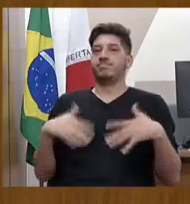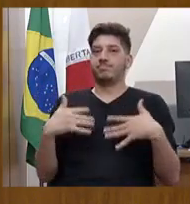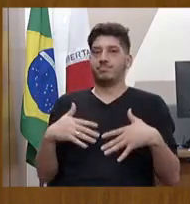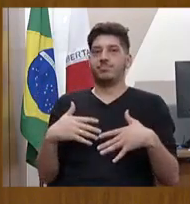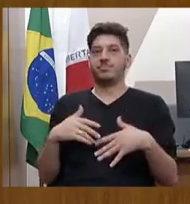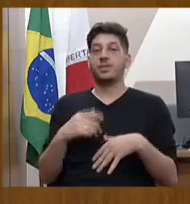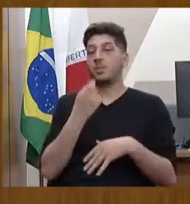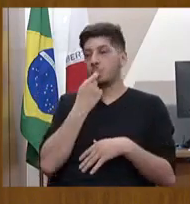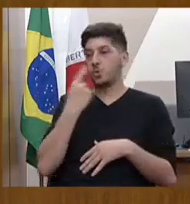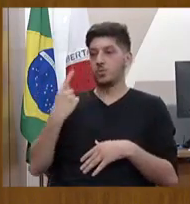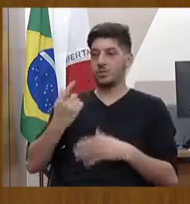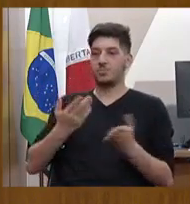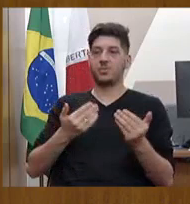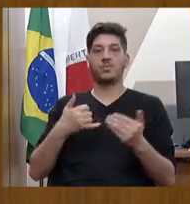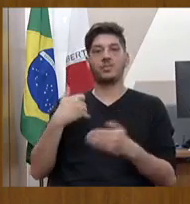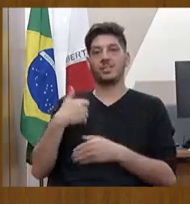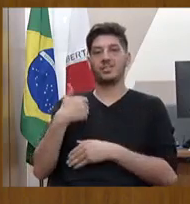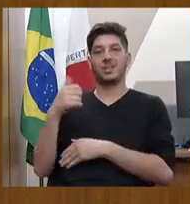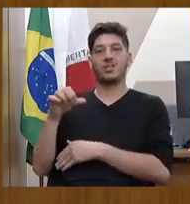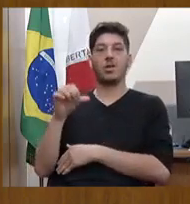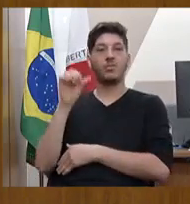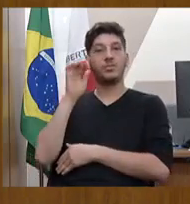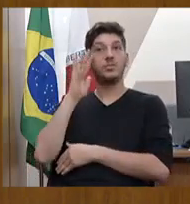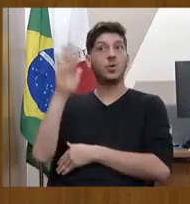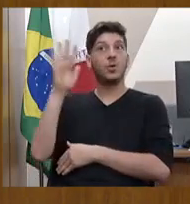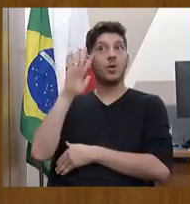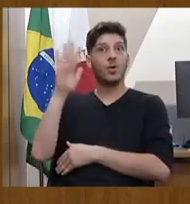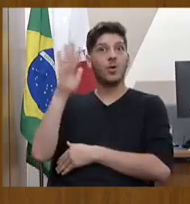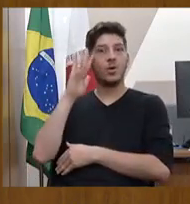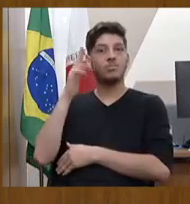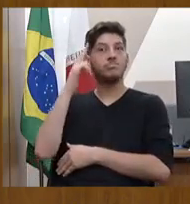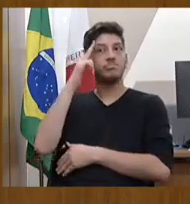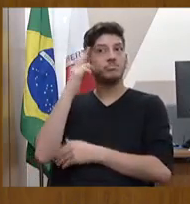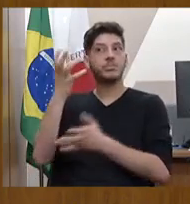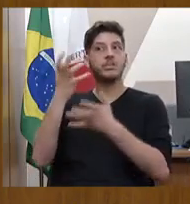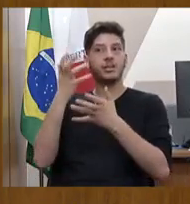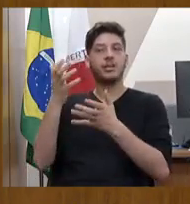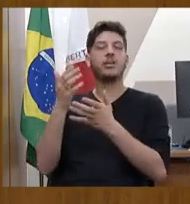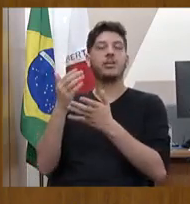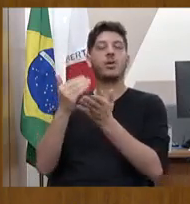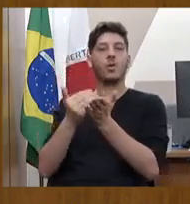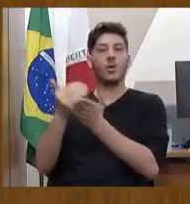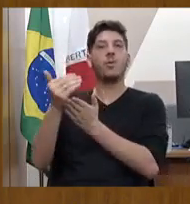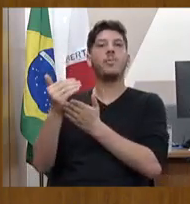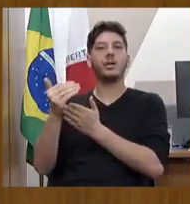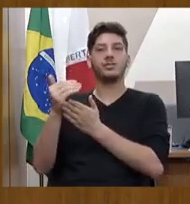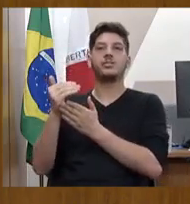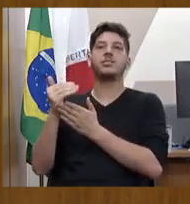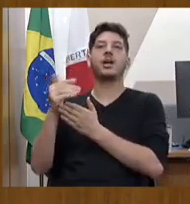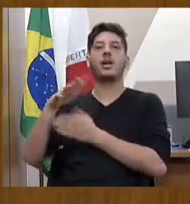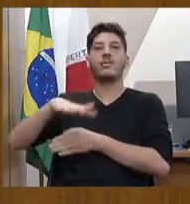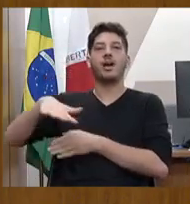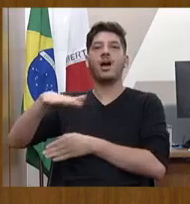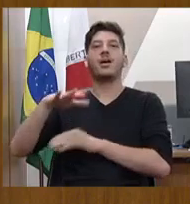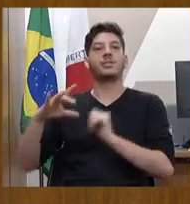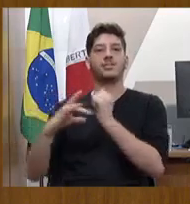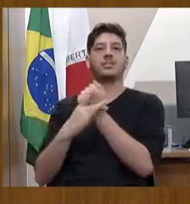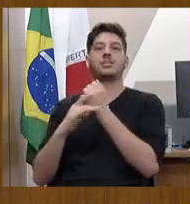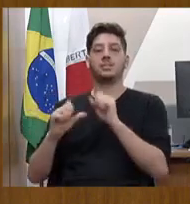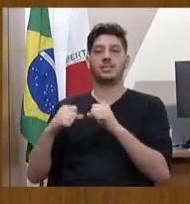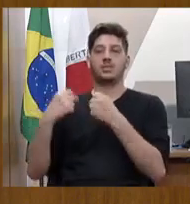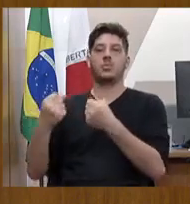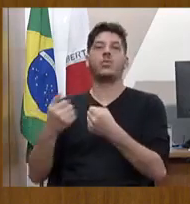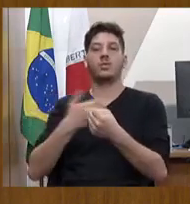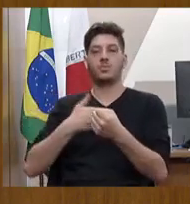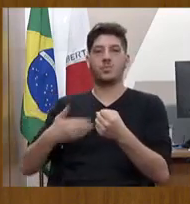19 anos que tinha um sonho de ingressar nas Forças de Segurança Pública ele não vai poder porque ele não perdeu só parte dos